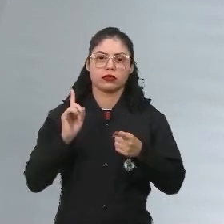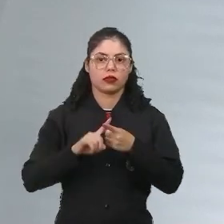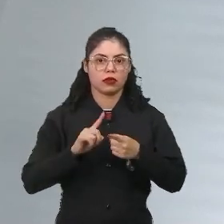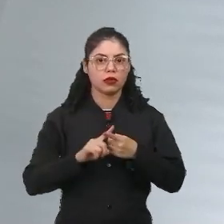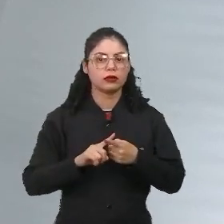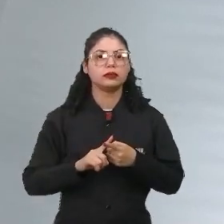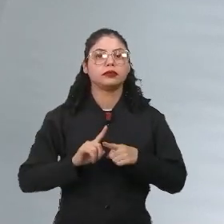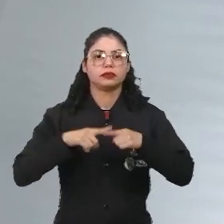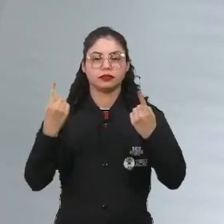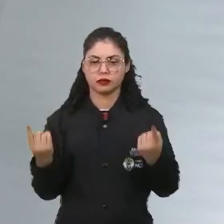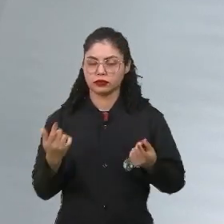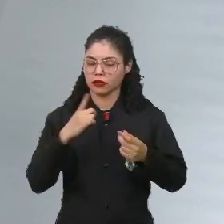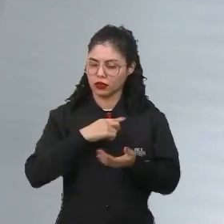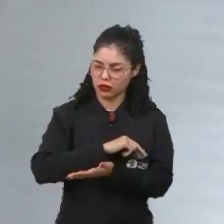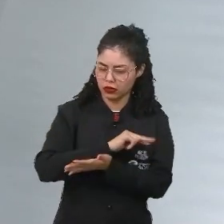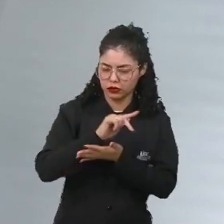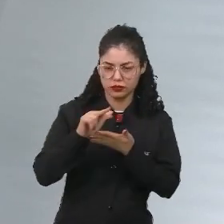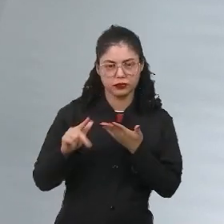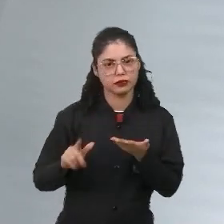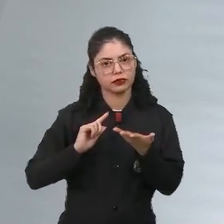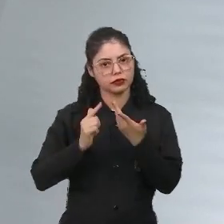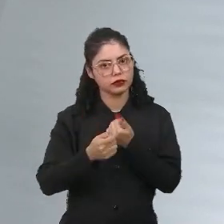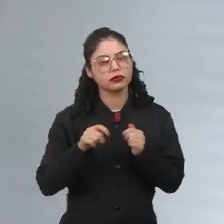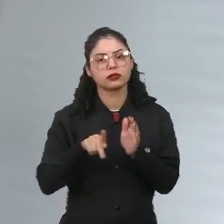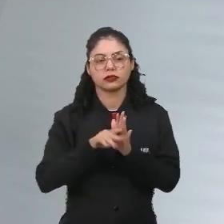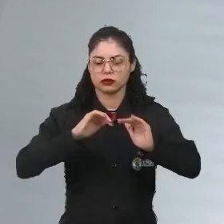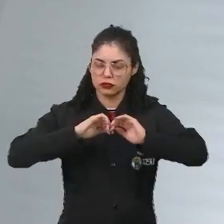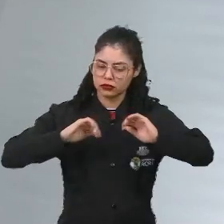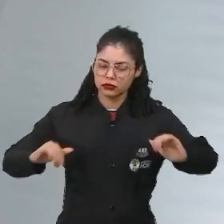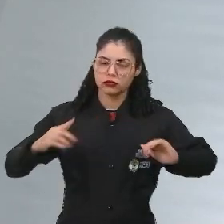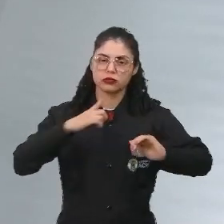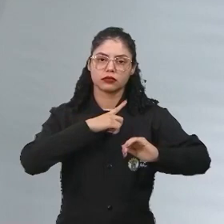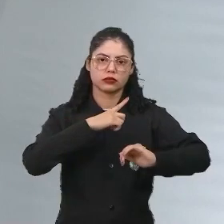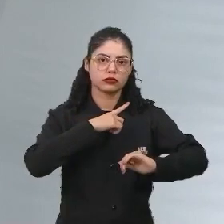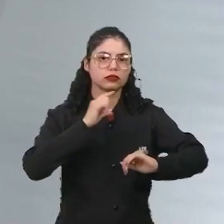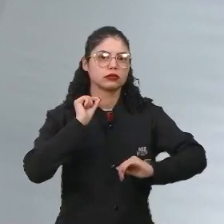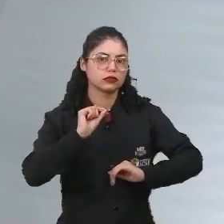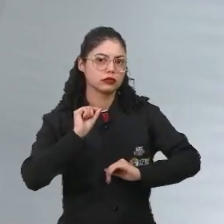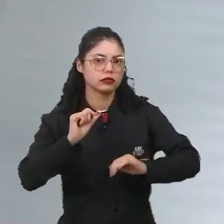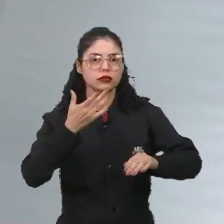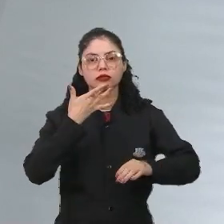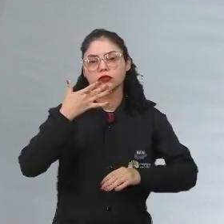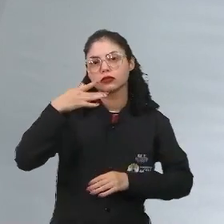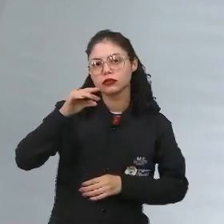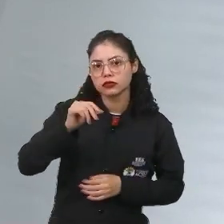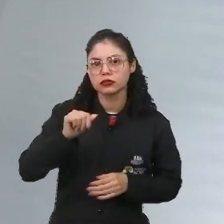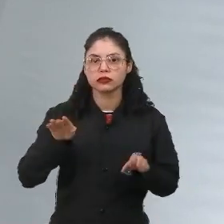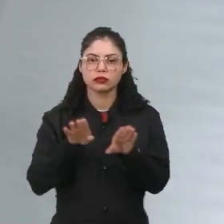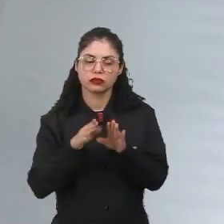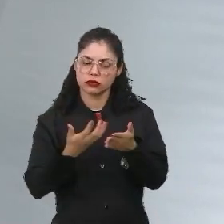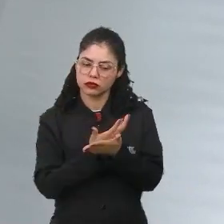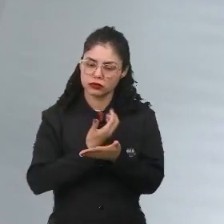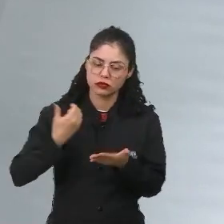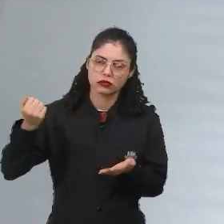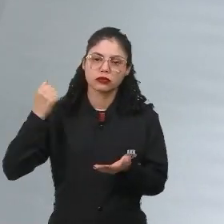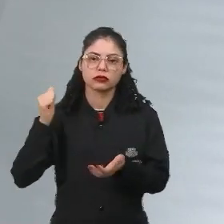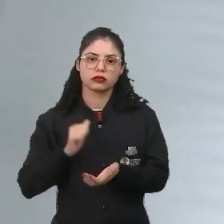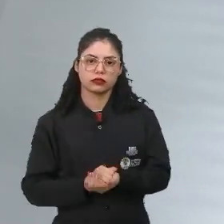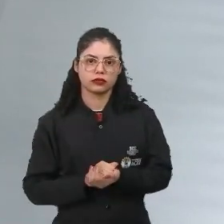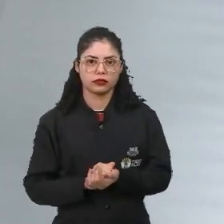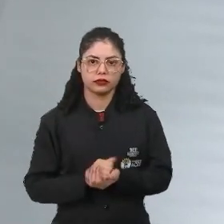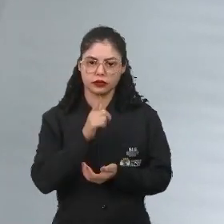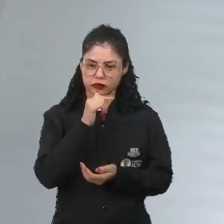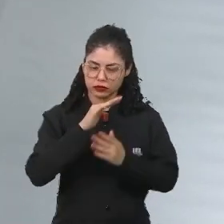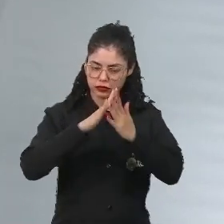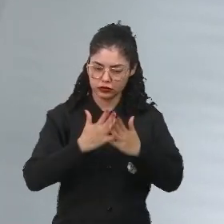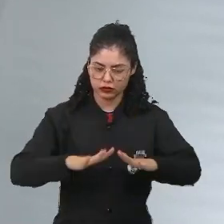Porém, existem vários métodos diferentes, tanto que o sal, ele é retirado, né, da água